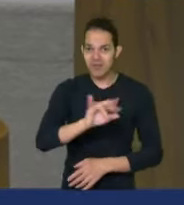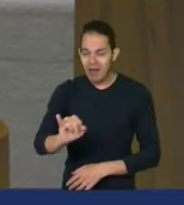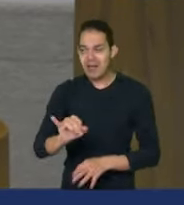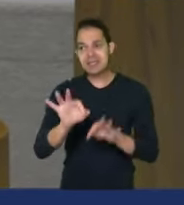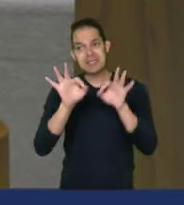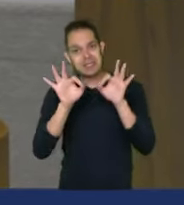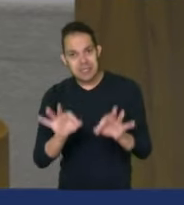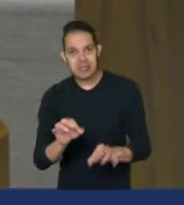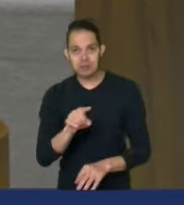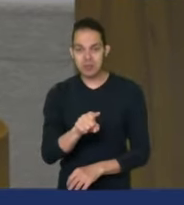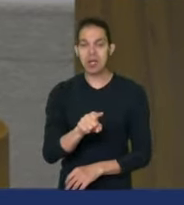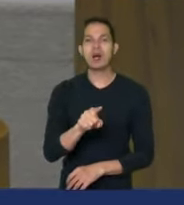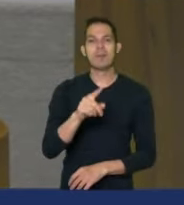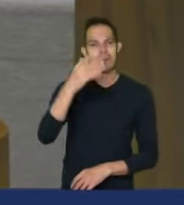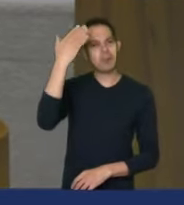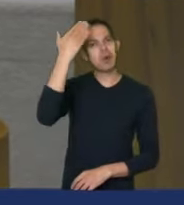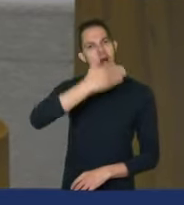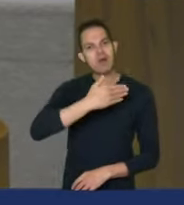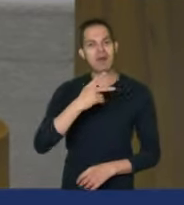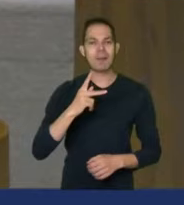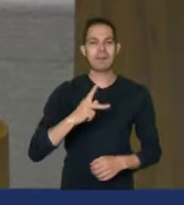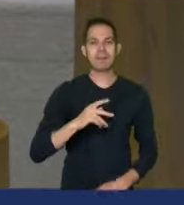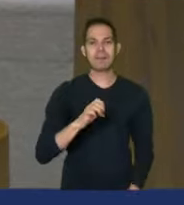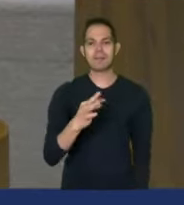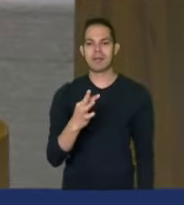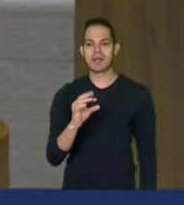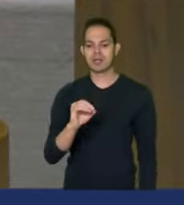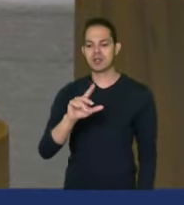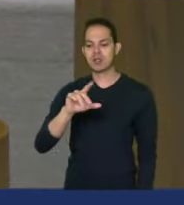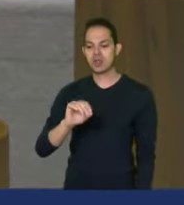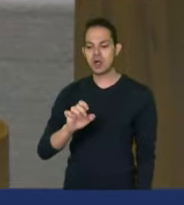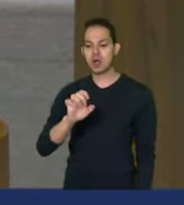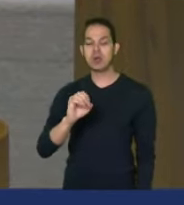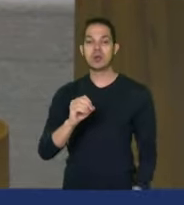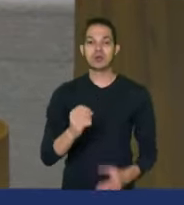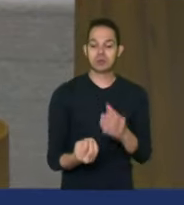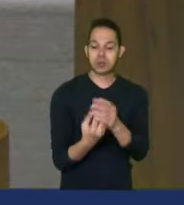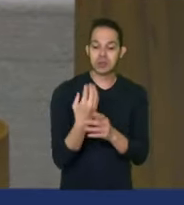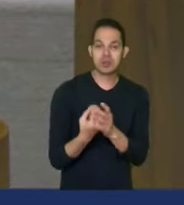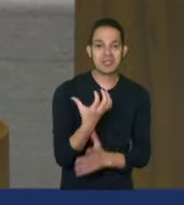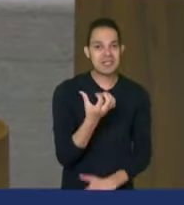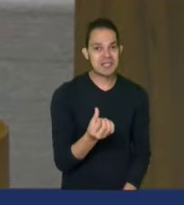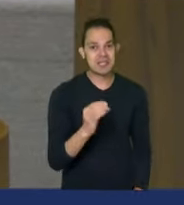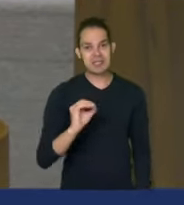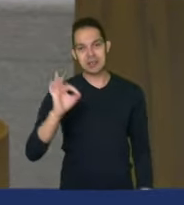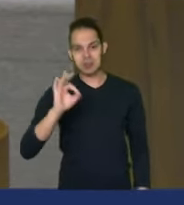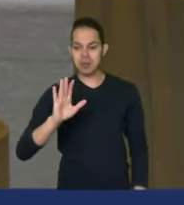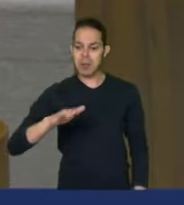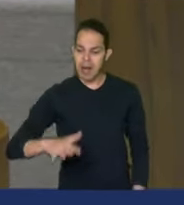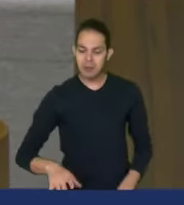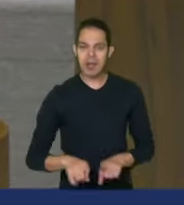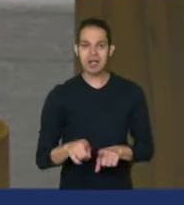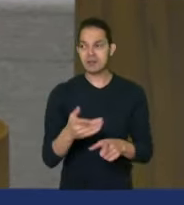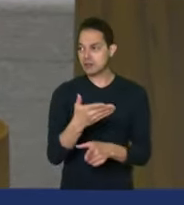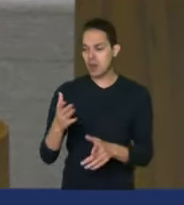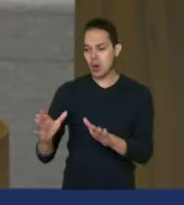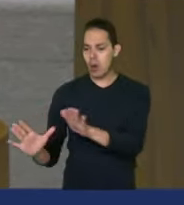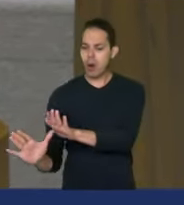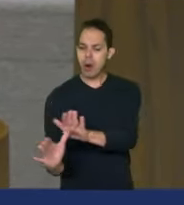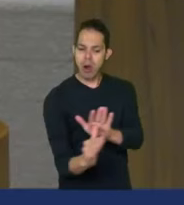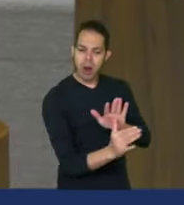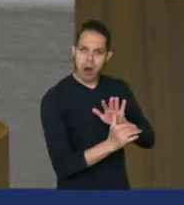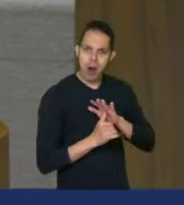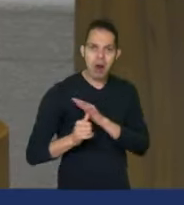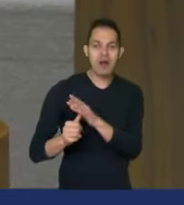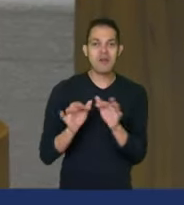vamos provar que nós produzimos petróleo a 60% mais barato e que está roubando das pessoas. Roubando das famílias que têm que comprar um botijão de